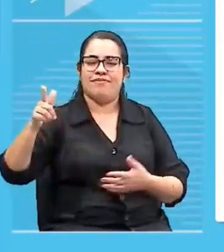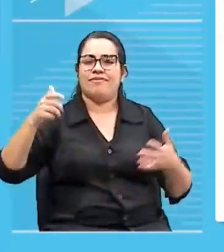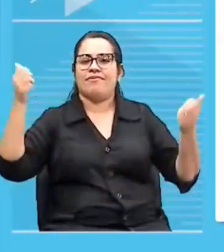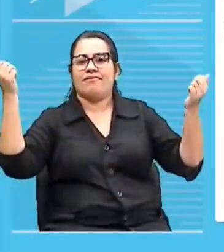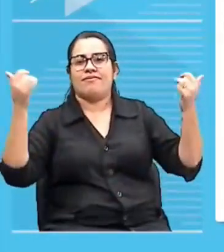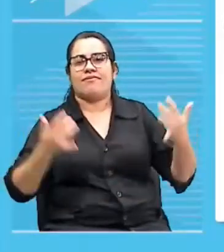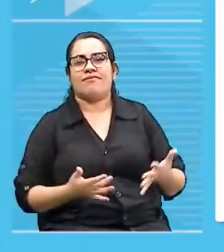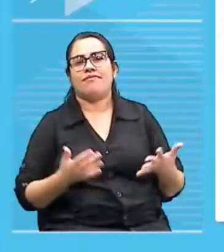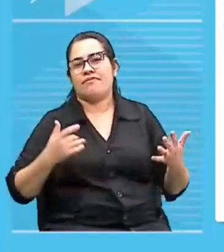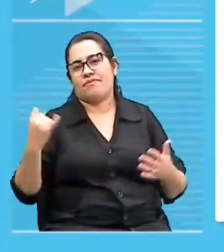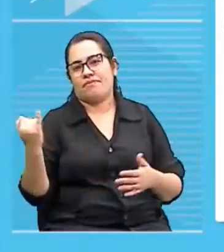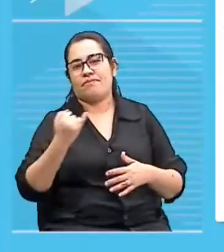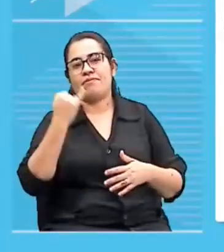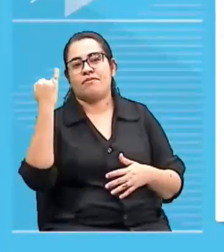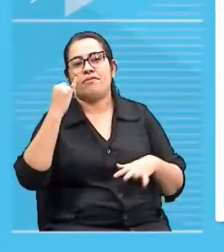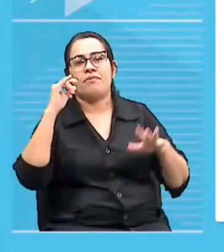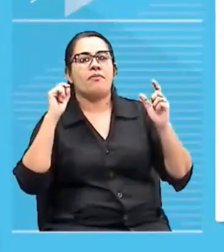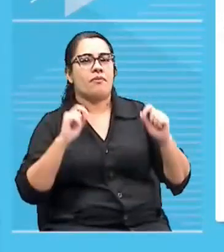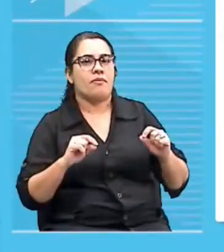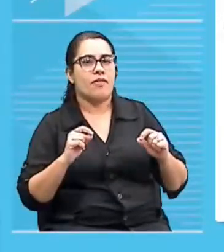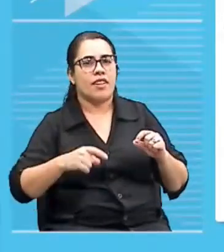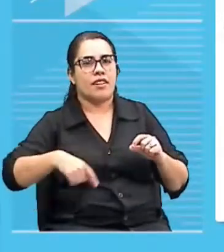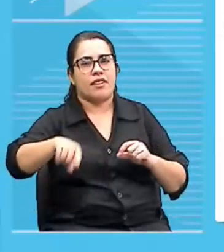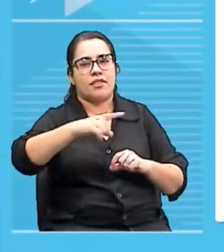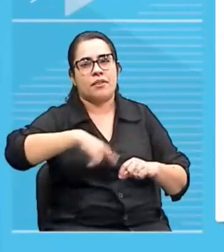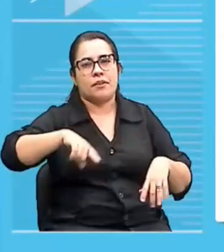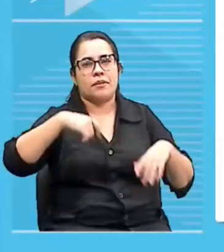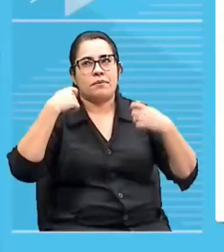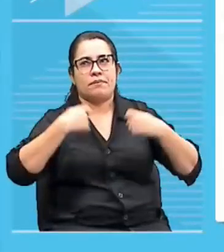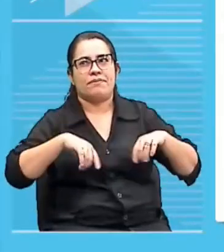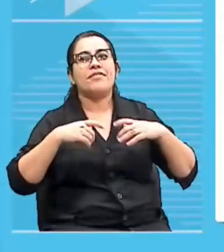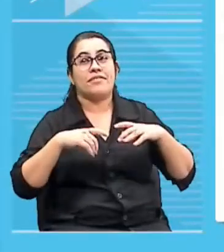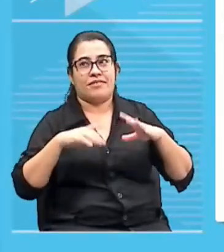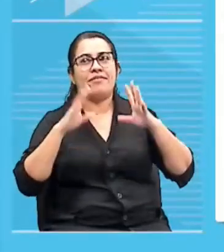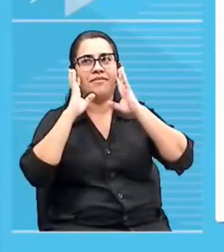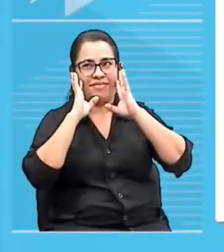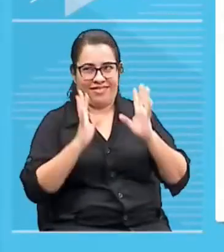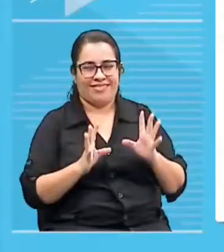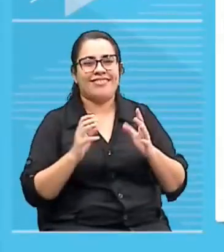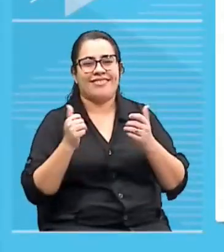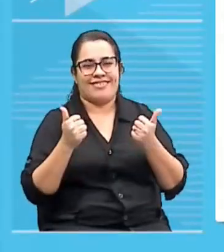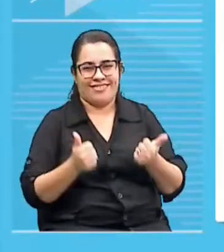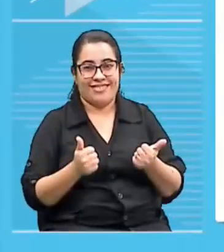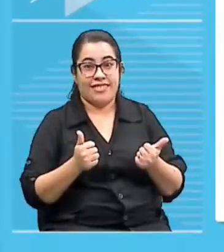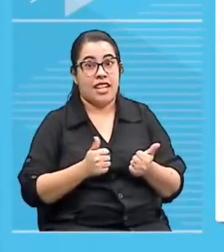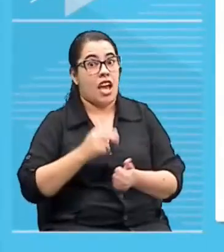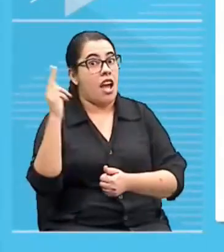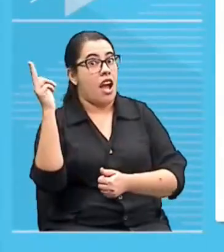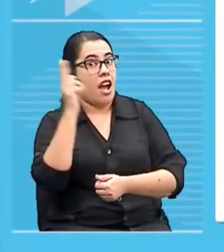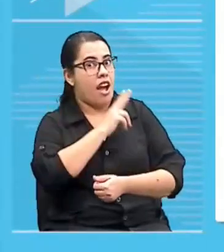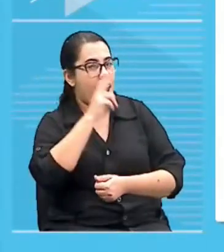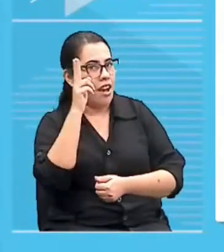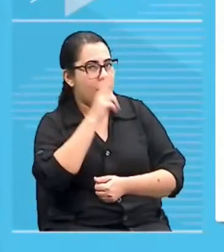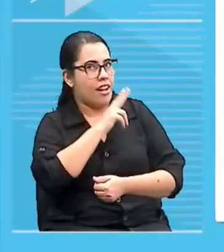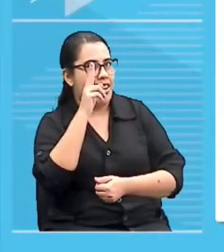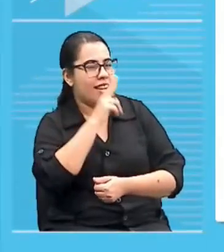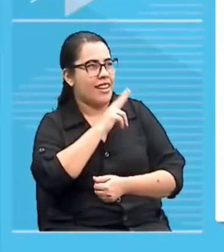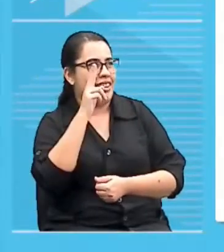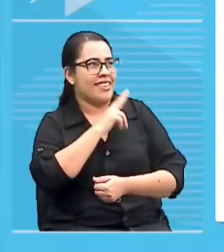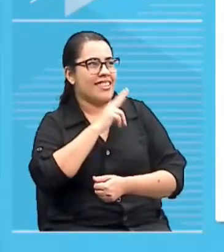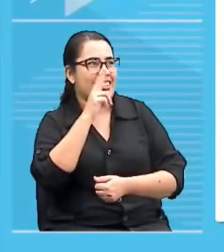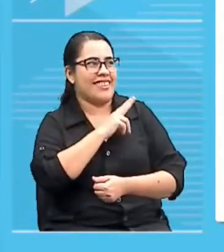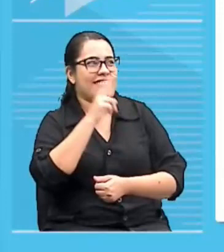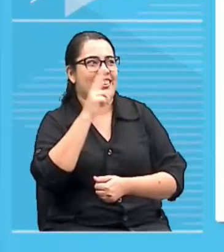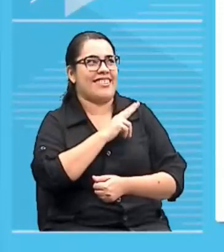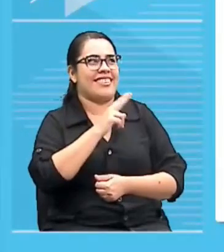característica importante, pessoal, que a gente precisa observar é o senso de urgência. O